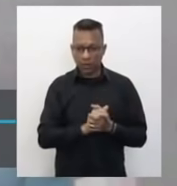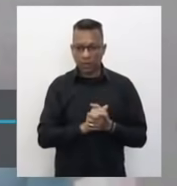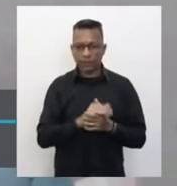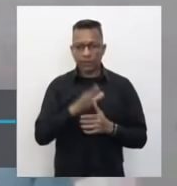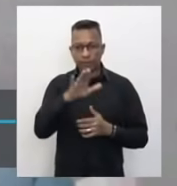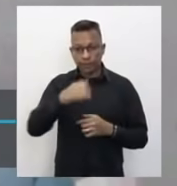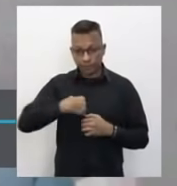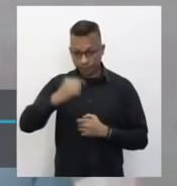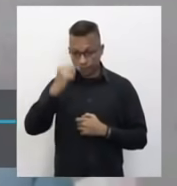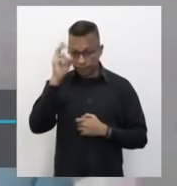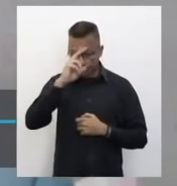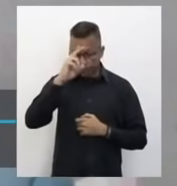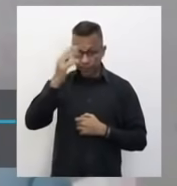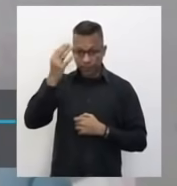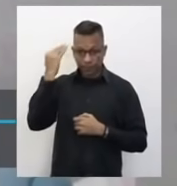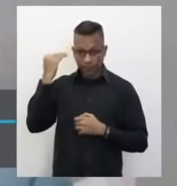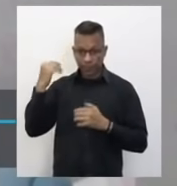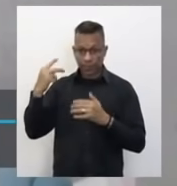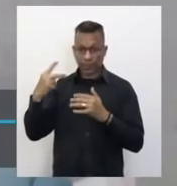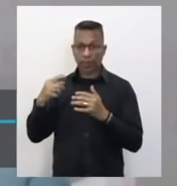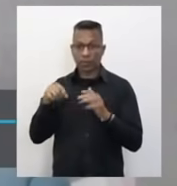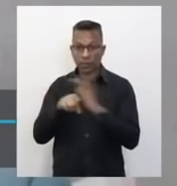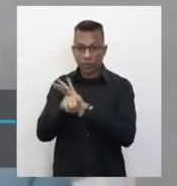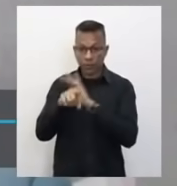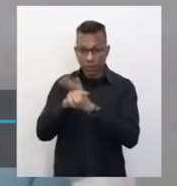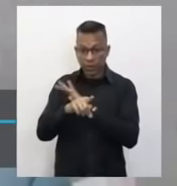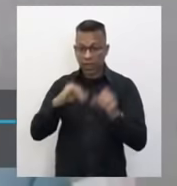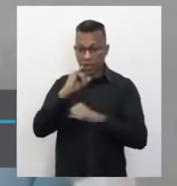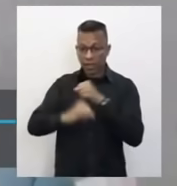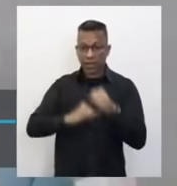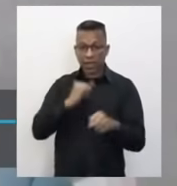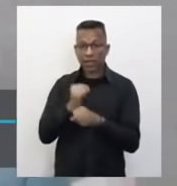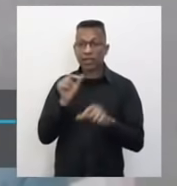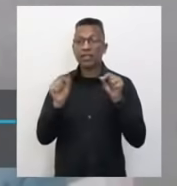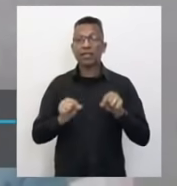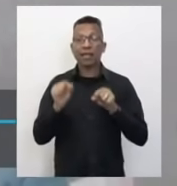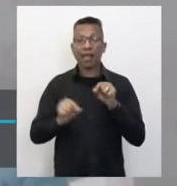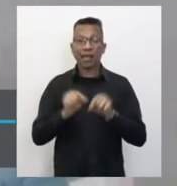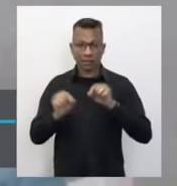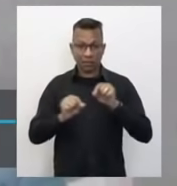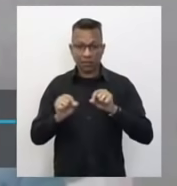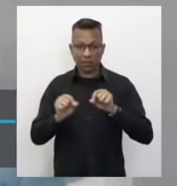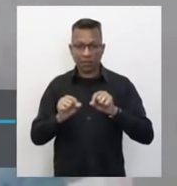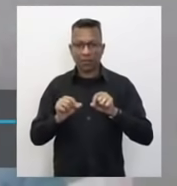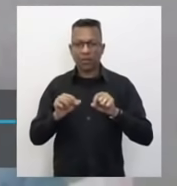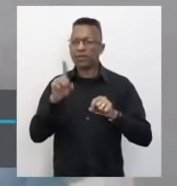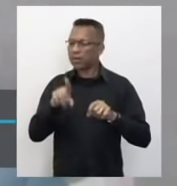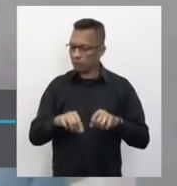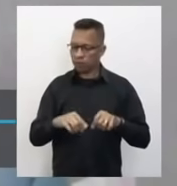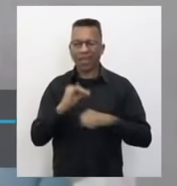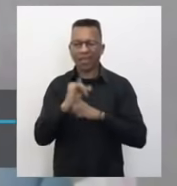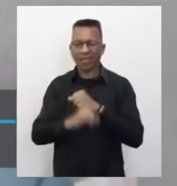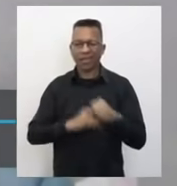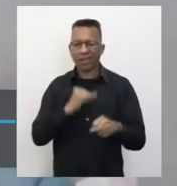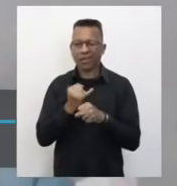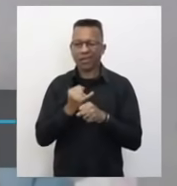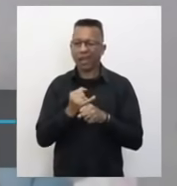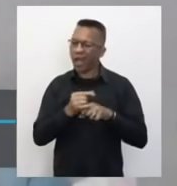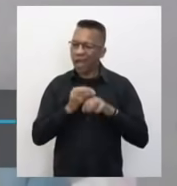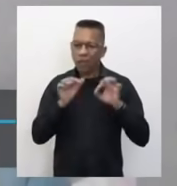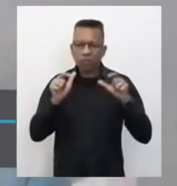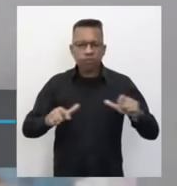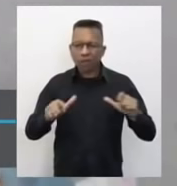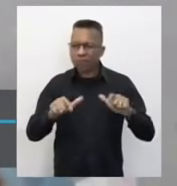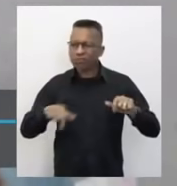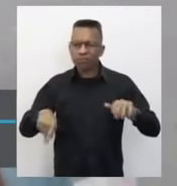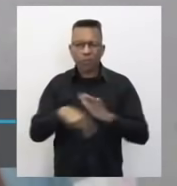Lembra que eu perguntei no começo da aula se a internet era terra de ninguém? Pois bem, a internet não é terra de ninguém. A